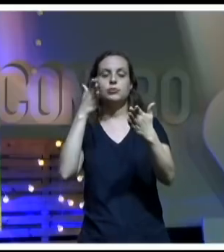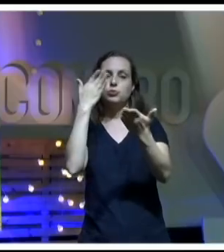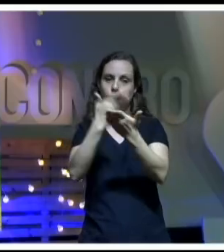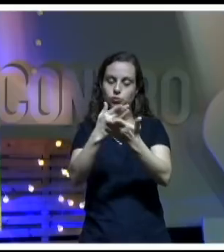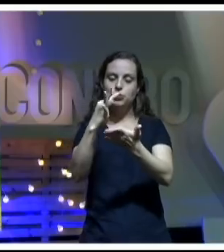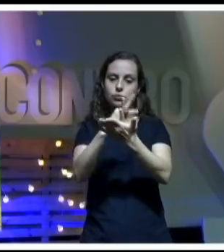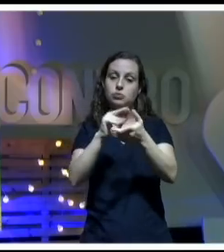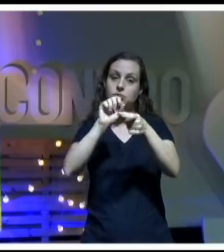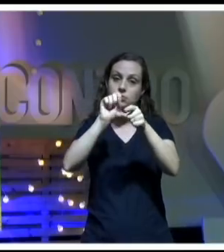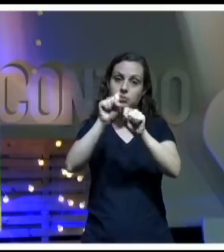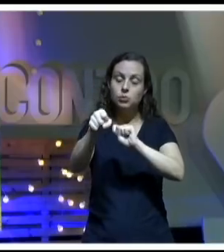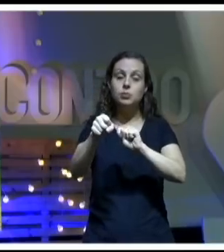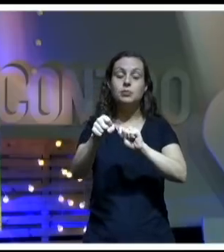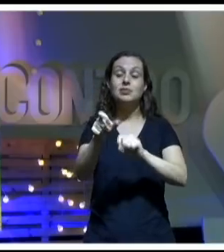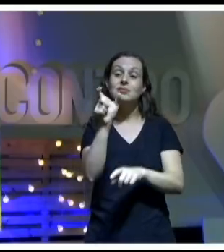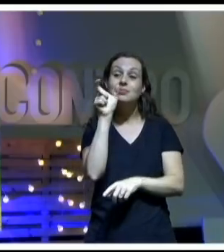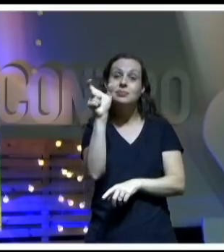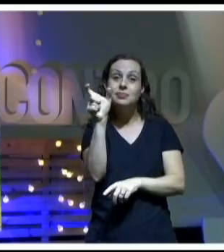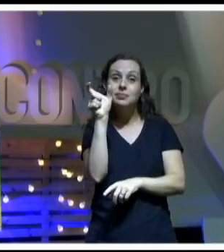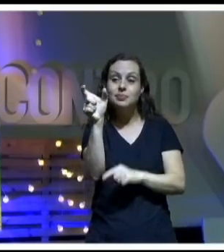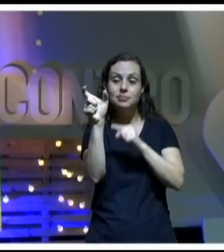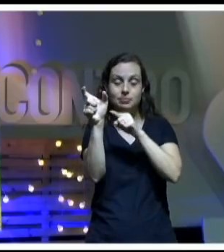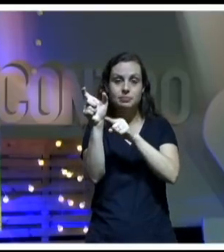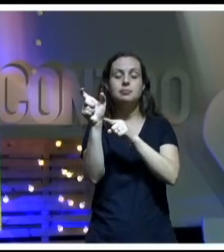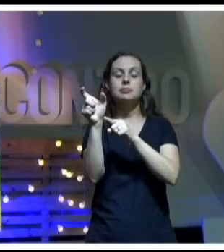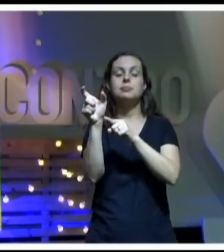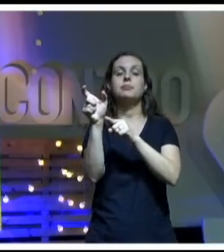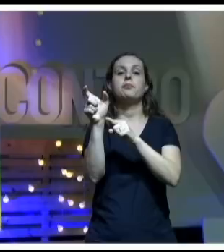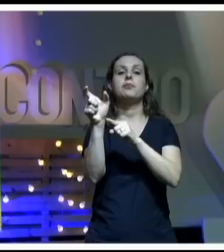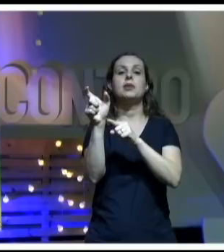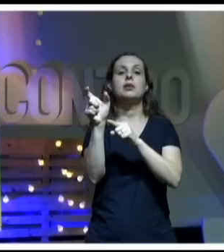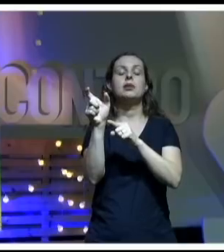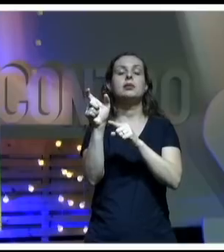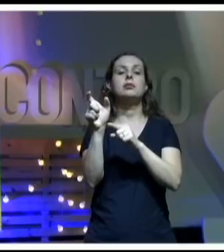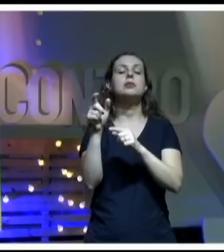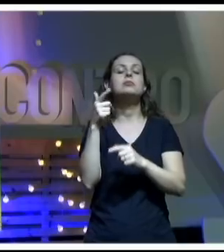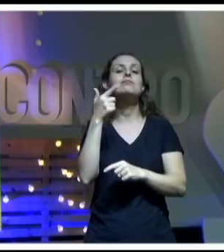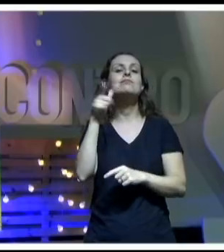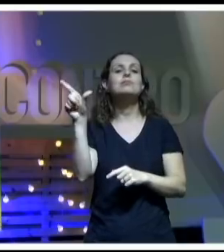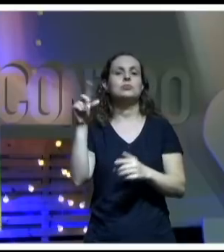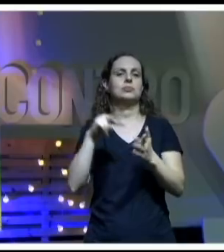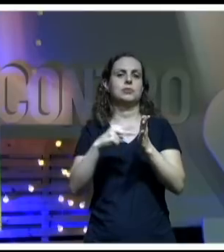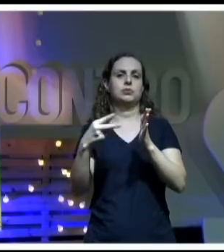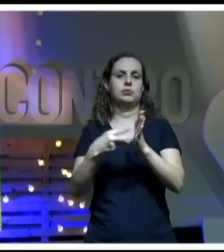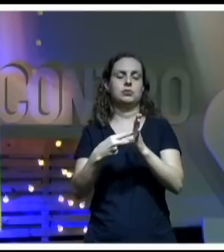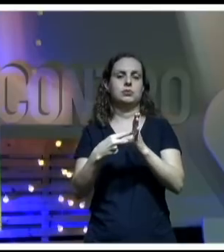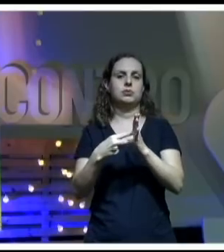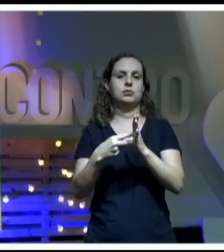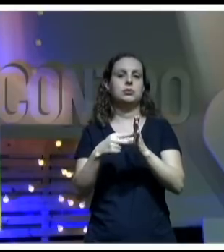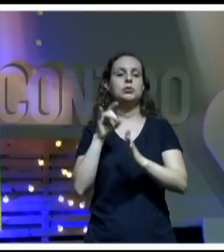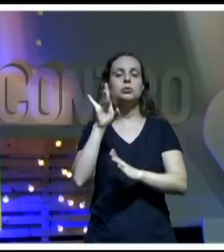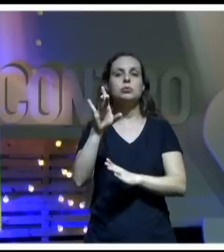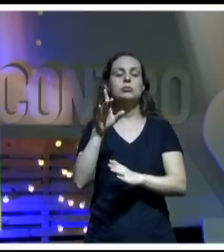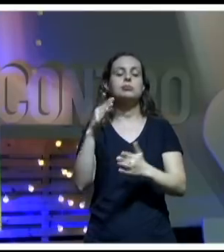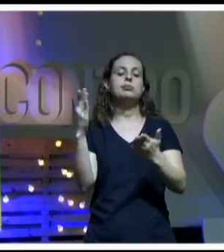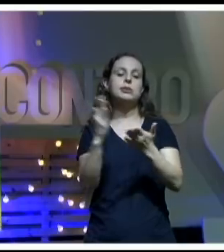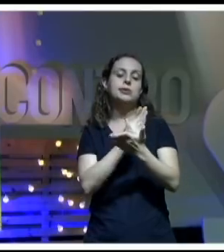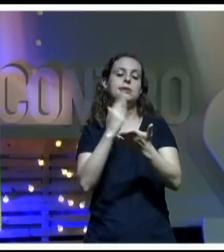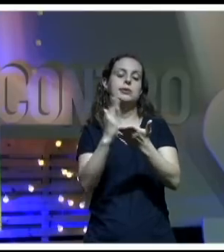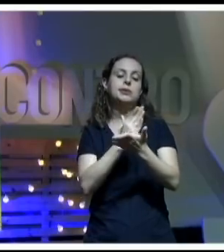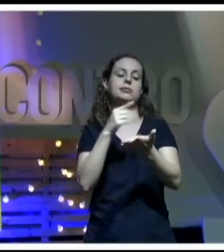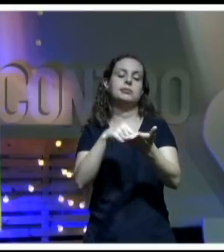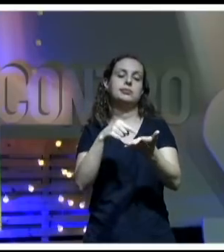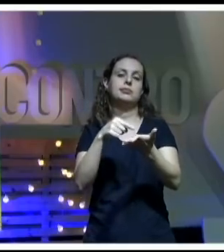para muitas pessoas o termo se refere a pastores que nos seus estudos estão recheados de citações de livros para outro tempo se